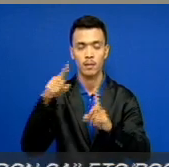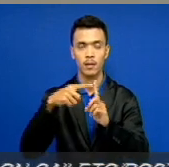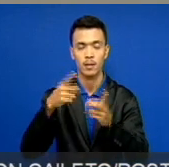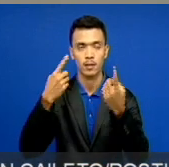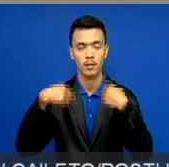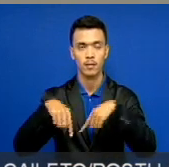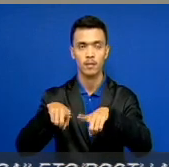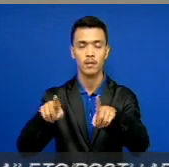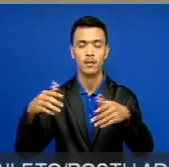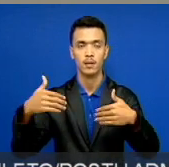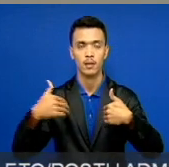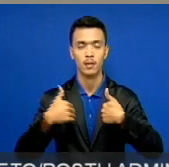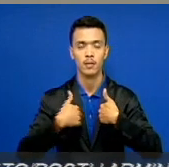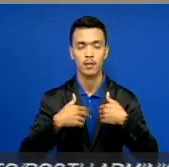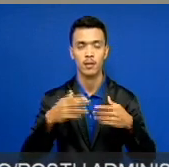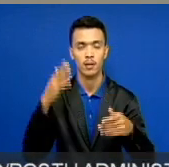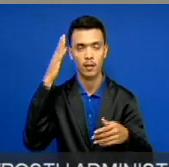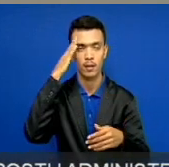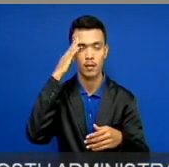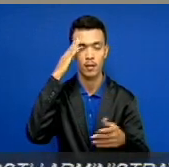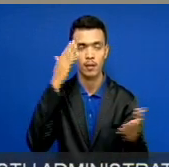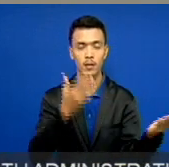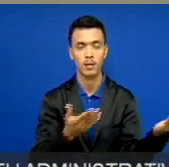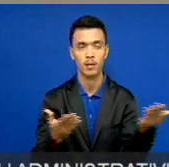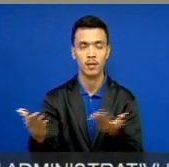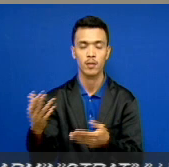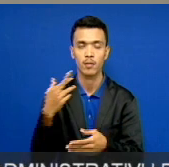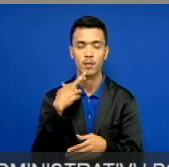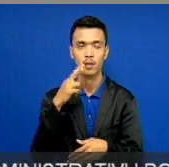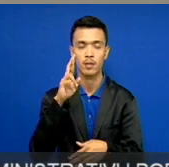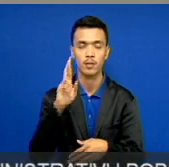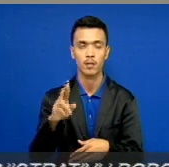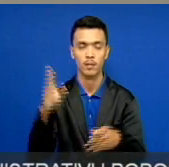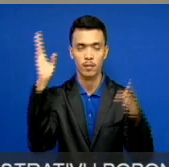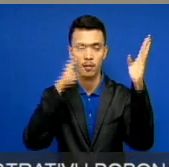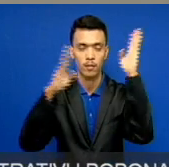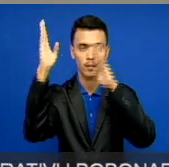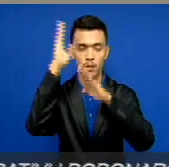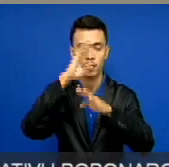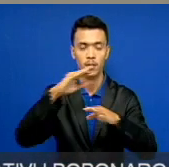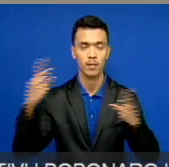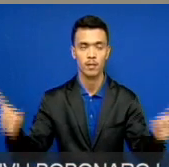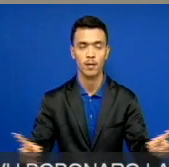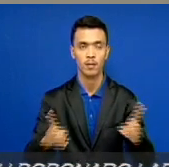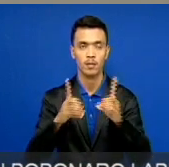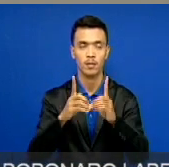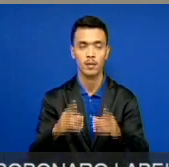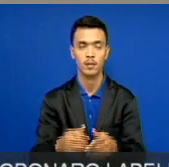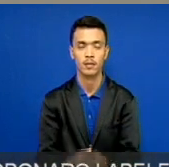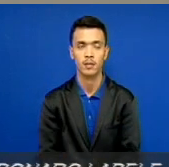agora preferência ruma também é lori solução e tem problemas ser nebe maka acontece e tem